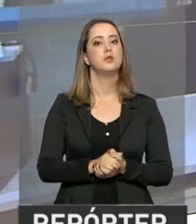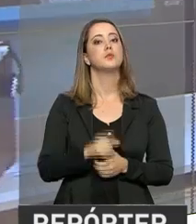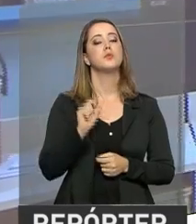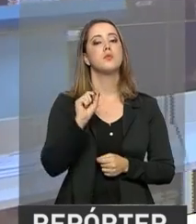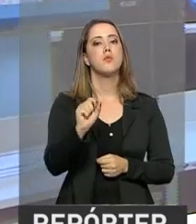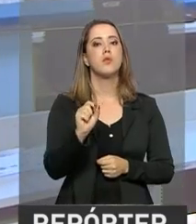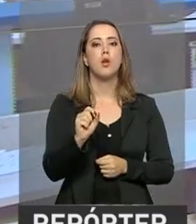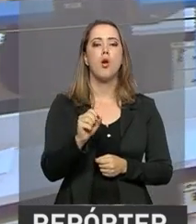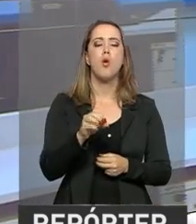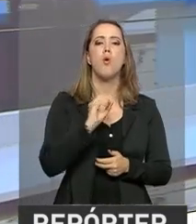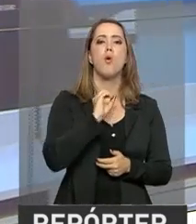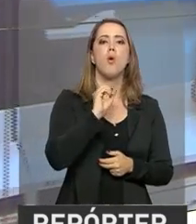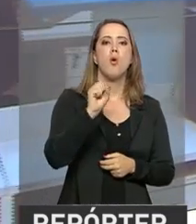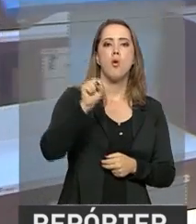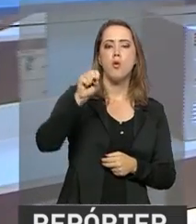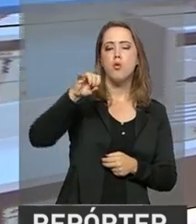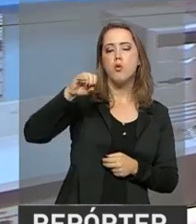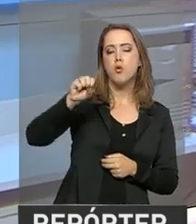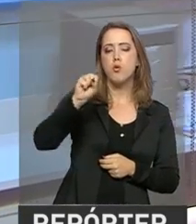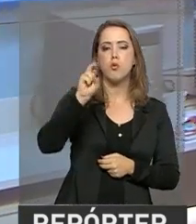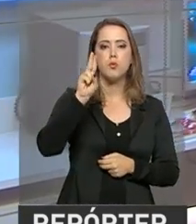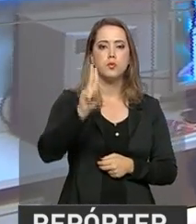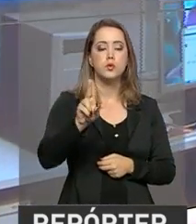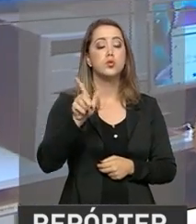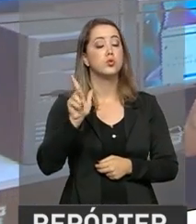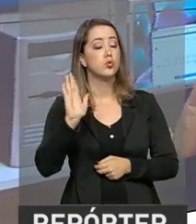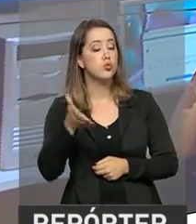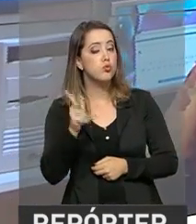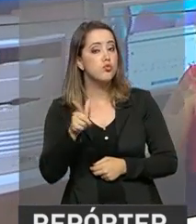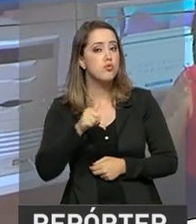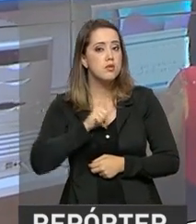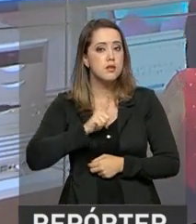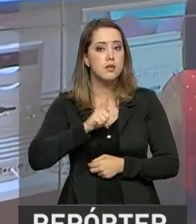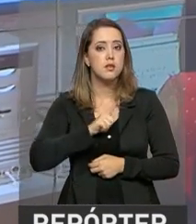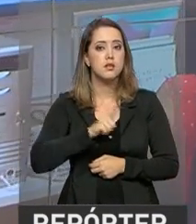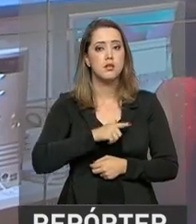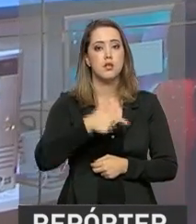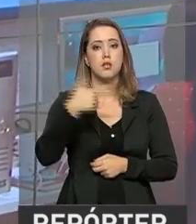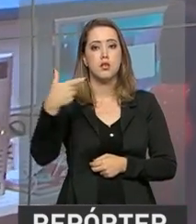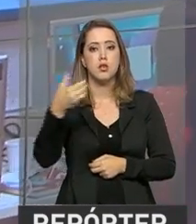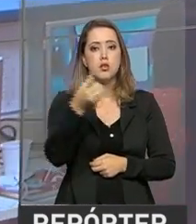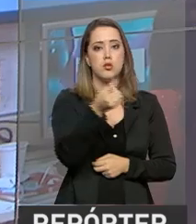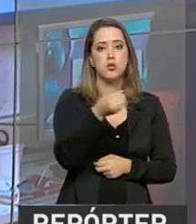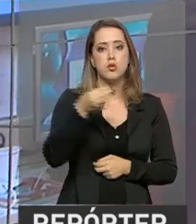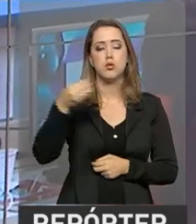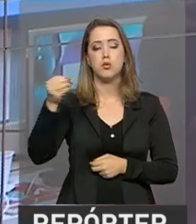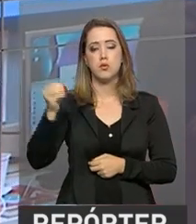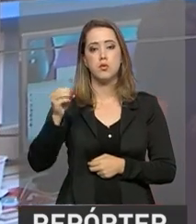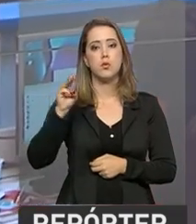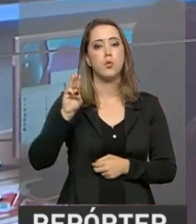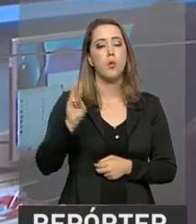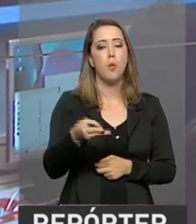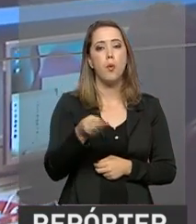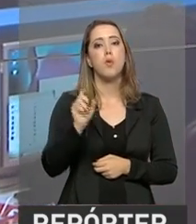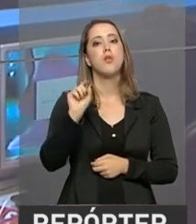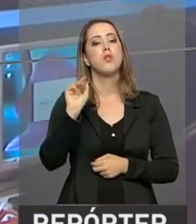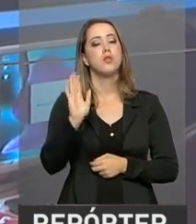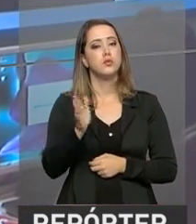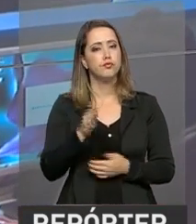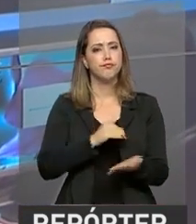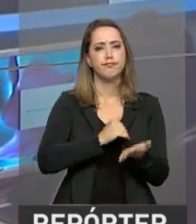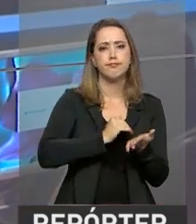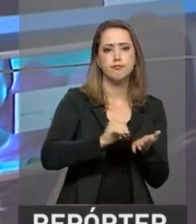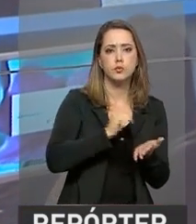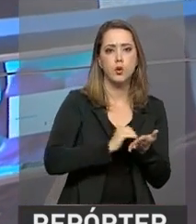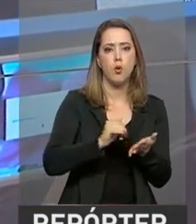o Sistema de Seleção Unificada registra até agora cerca de 260 mil candidatos inscritos. O prazo, que